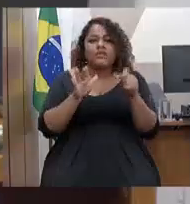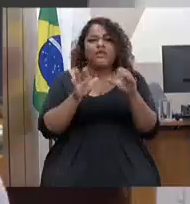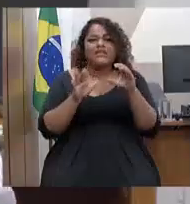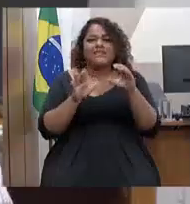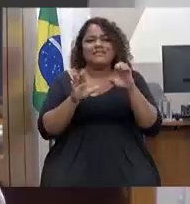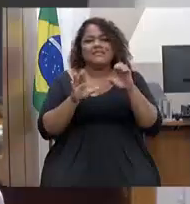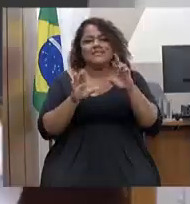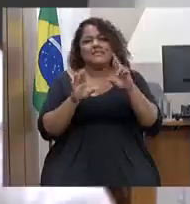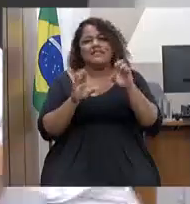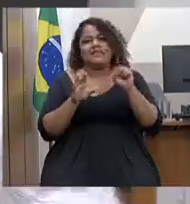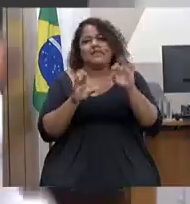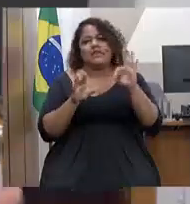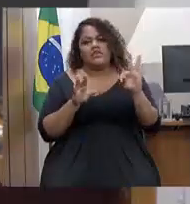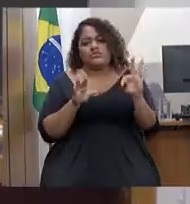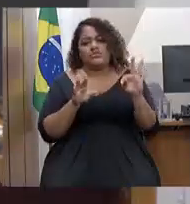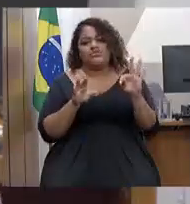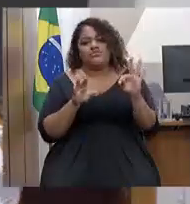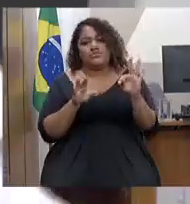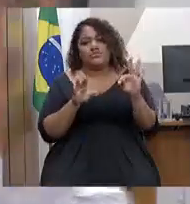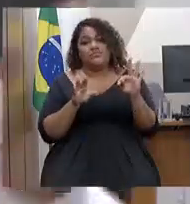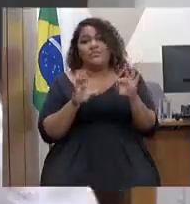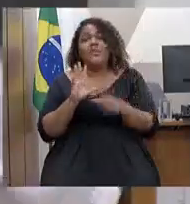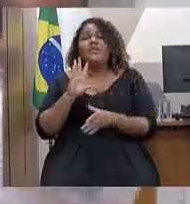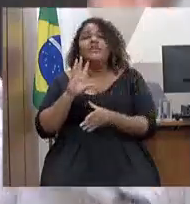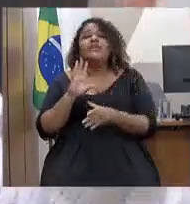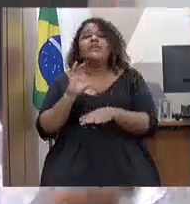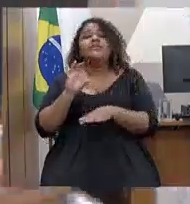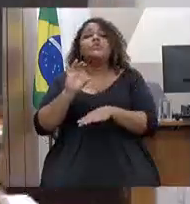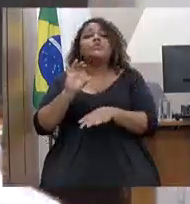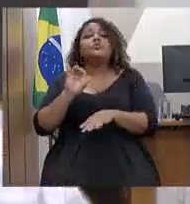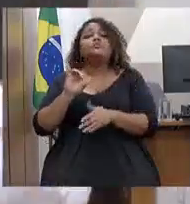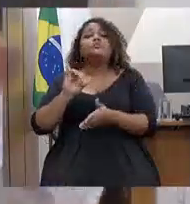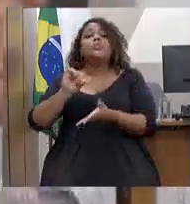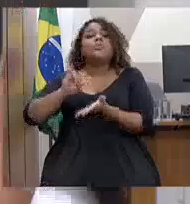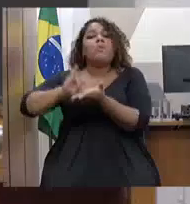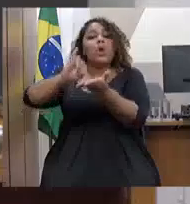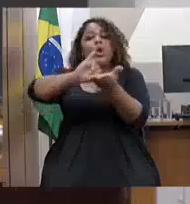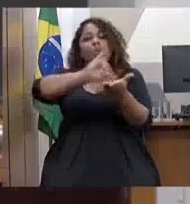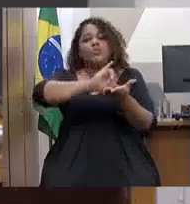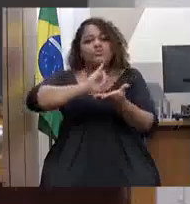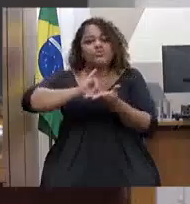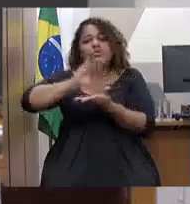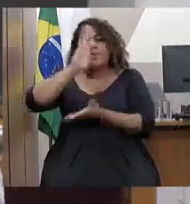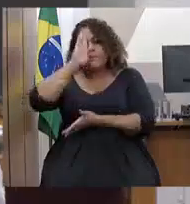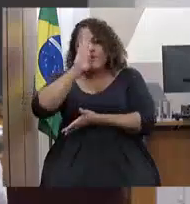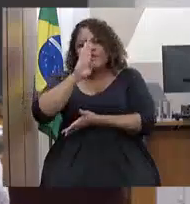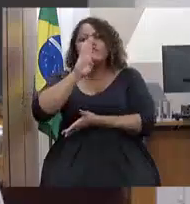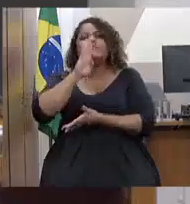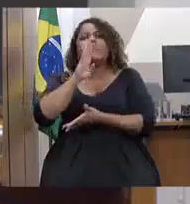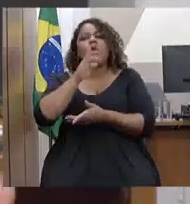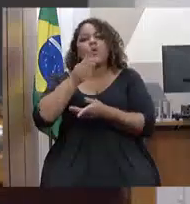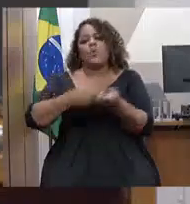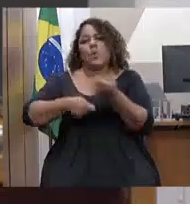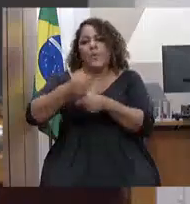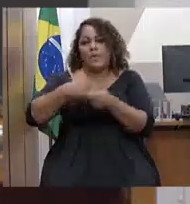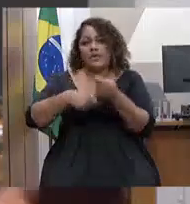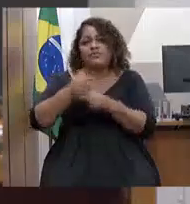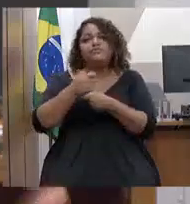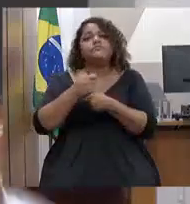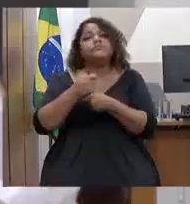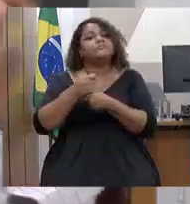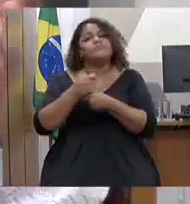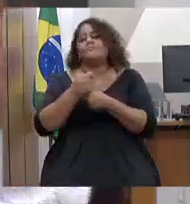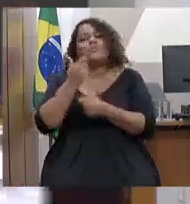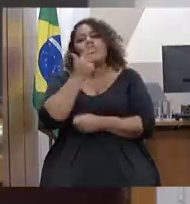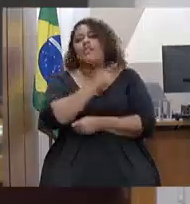do território descoberto muito poucos né Pensa em Belo Horizonte por exemplo tem uma monte de municípios né sobre cobertura não